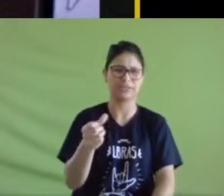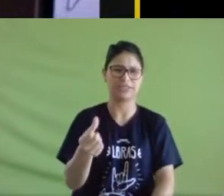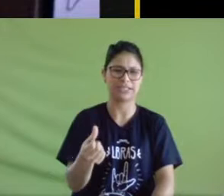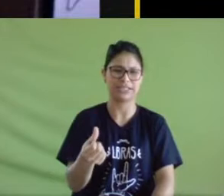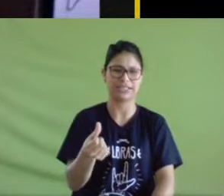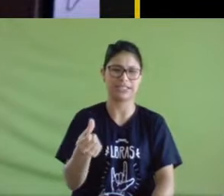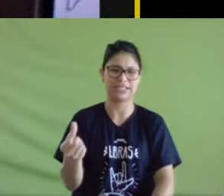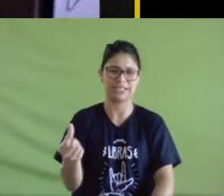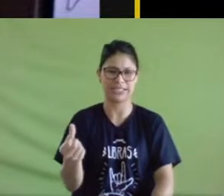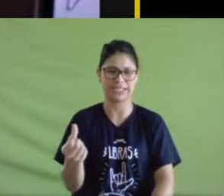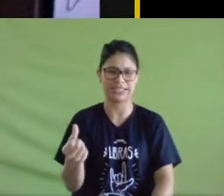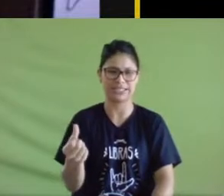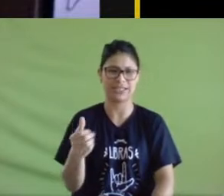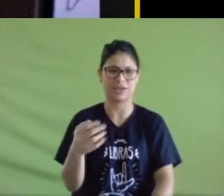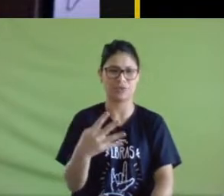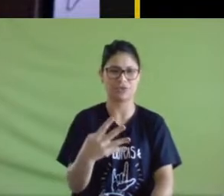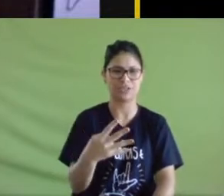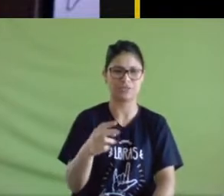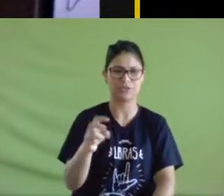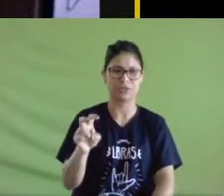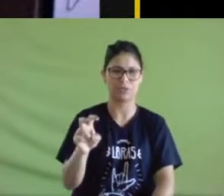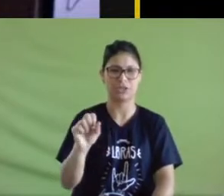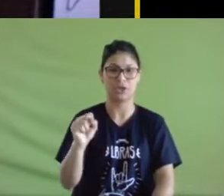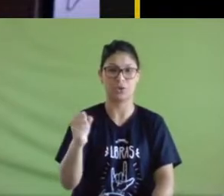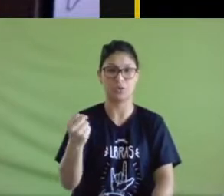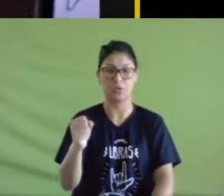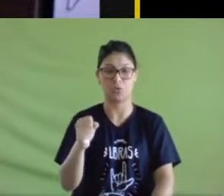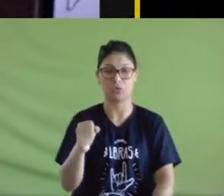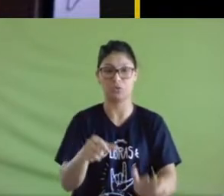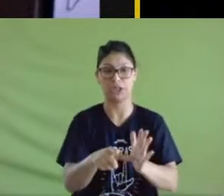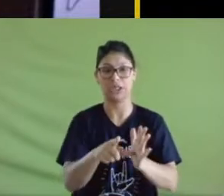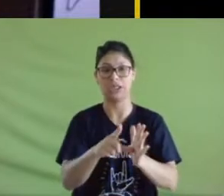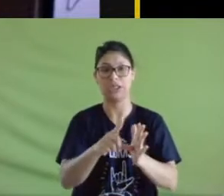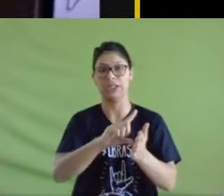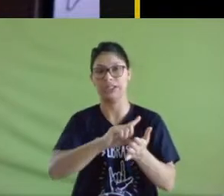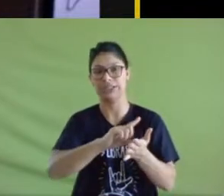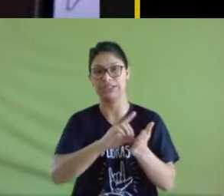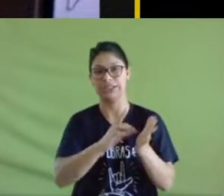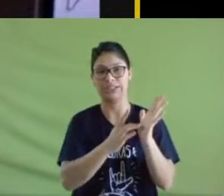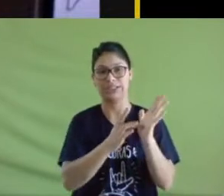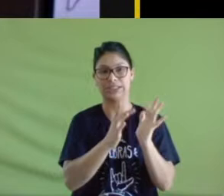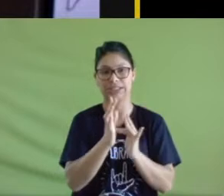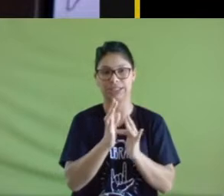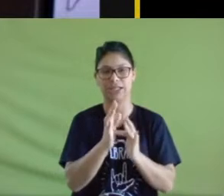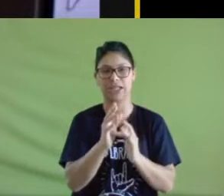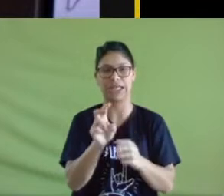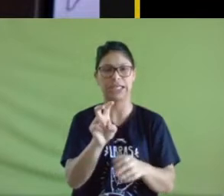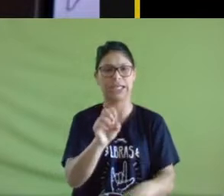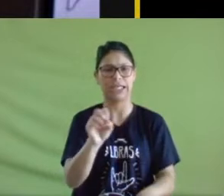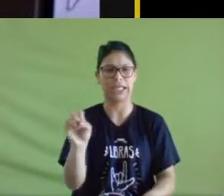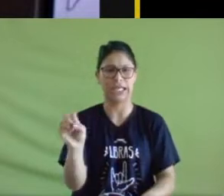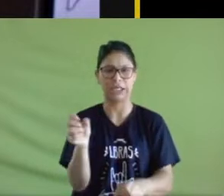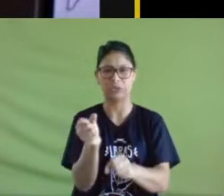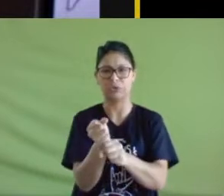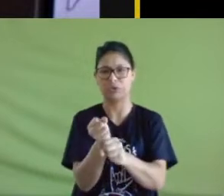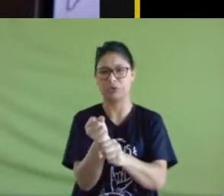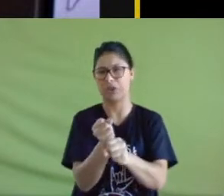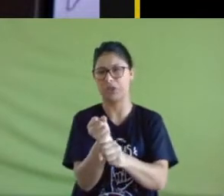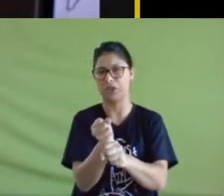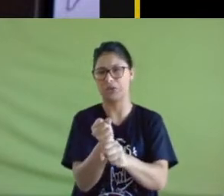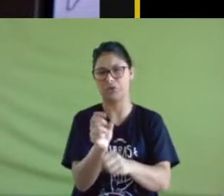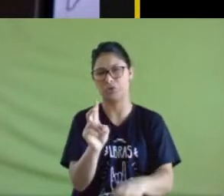468 a.C. Ele viveu pelo menos 500 anos antes de Cristo, 2.500